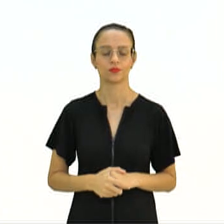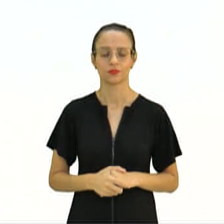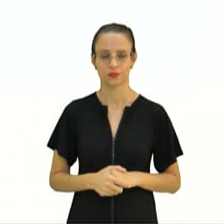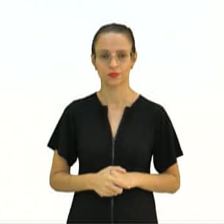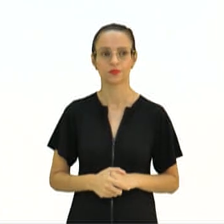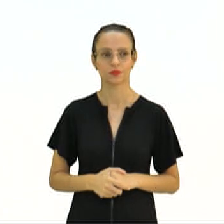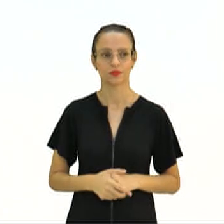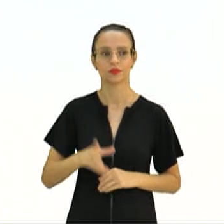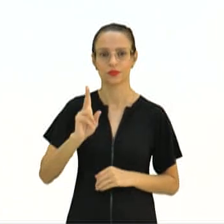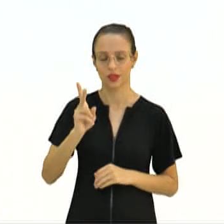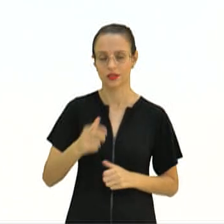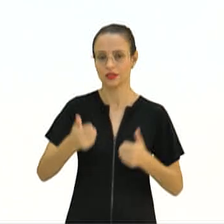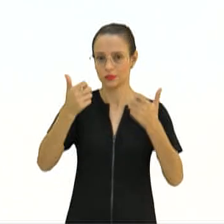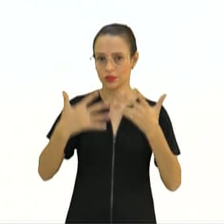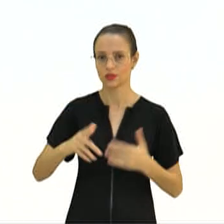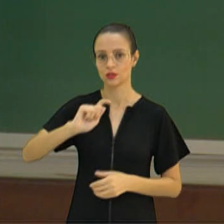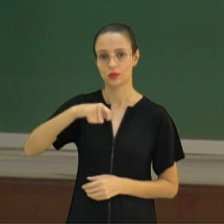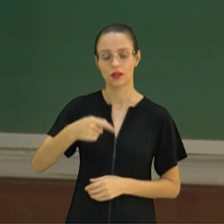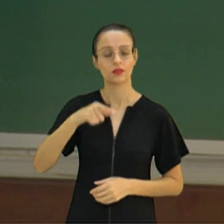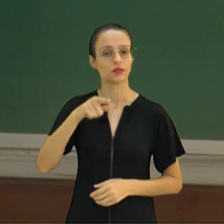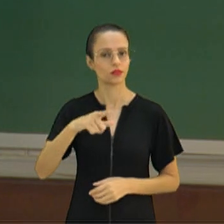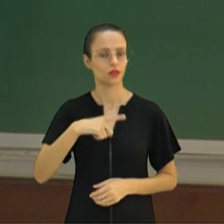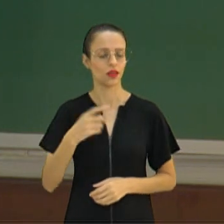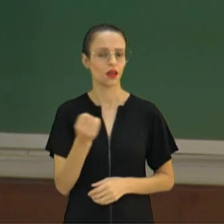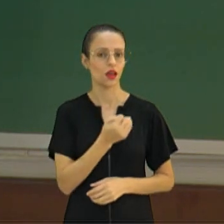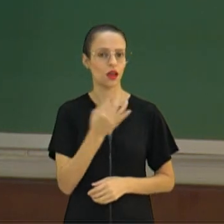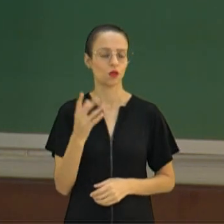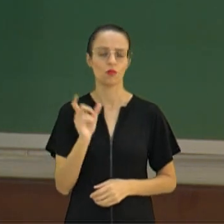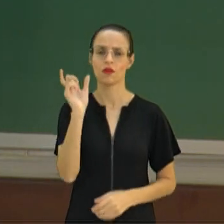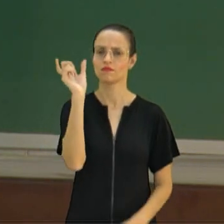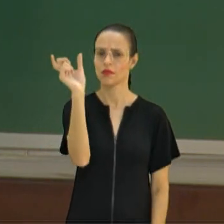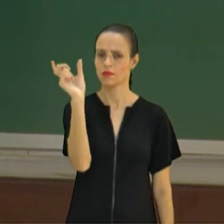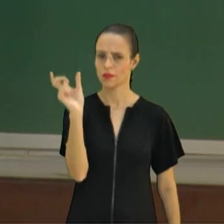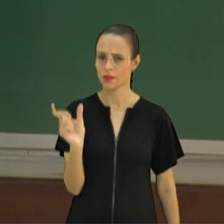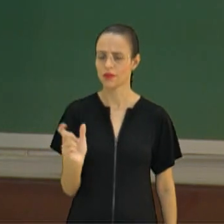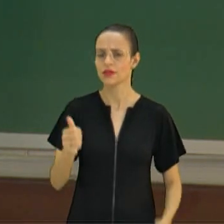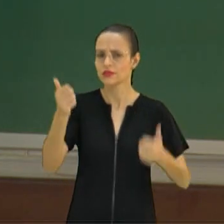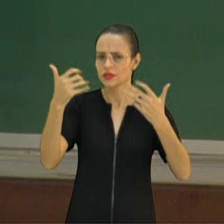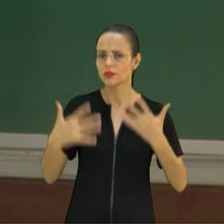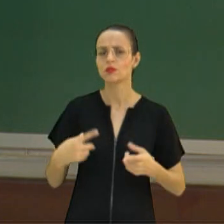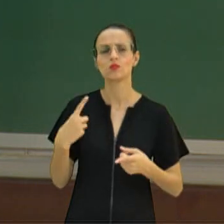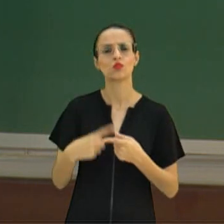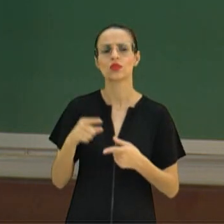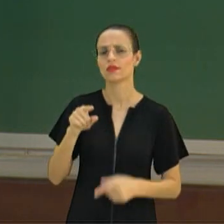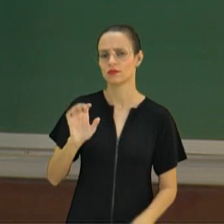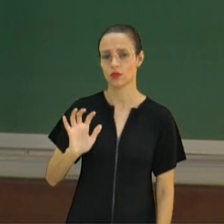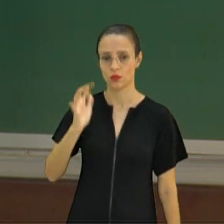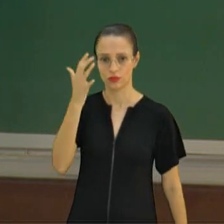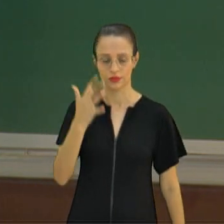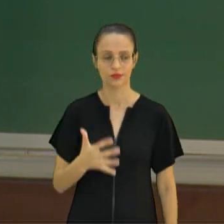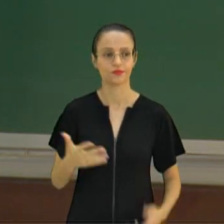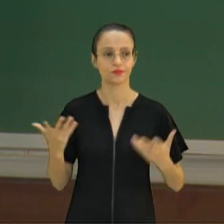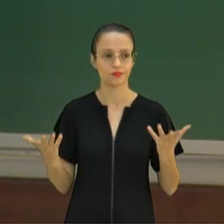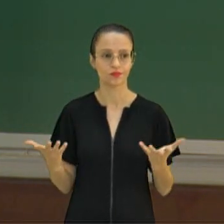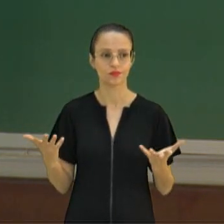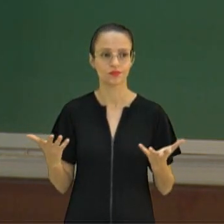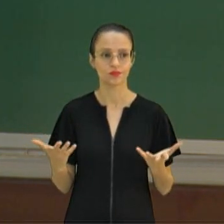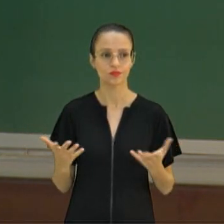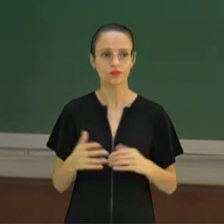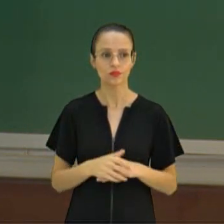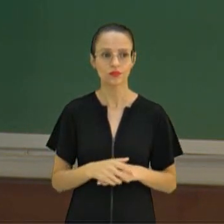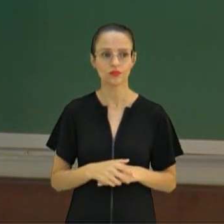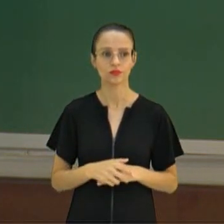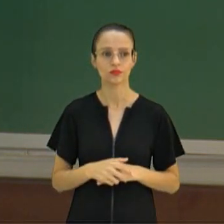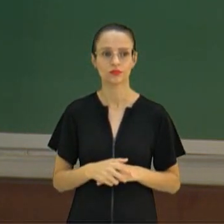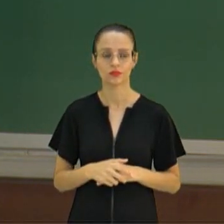Ainda, falando sobre próclise, existem algumas palavras que justificam a ocorrência da próclise. No caso que nós temos